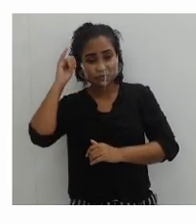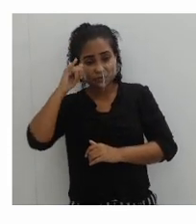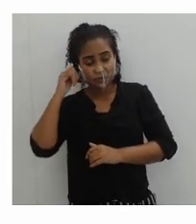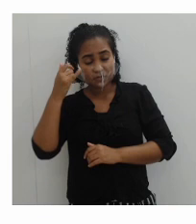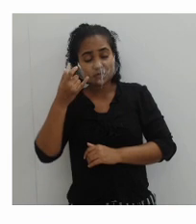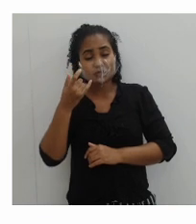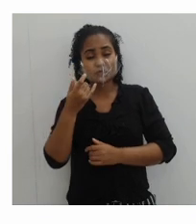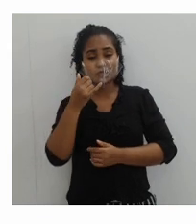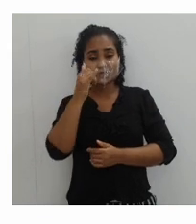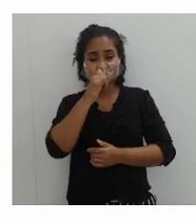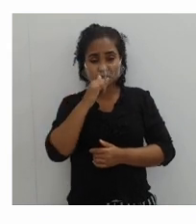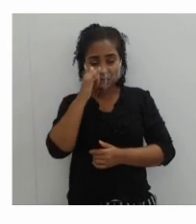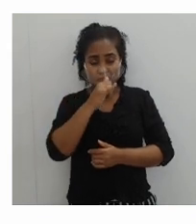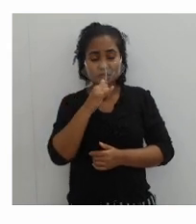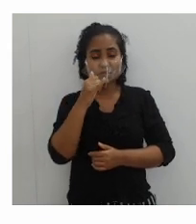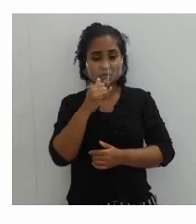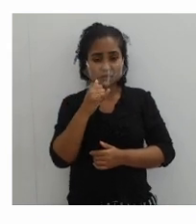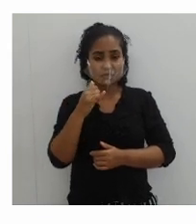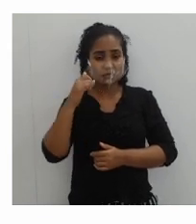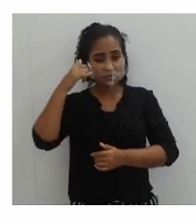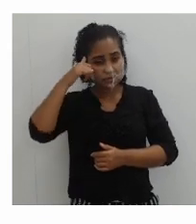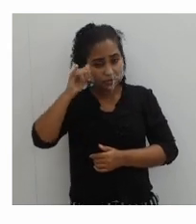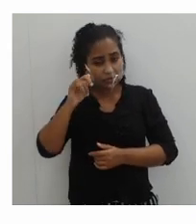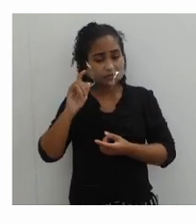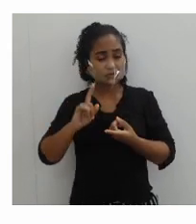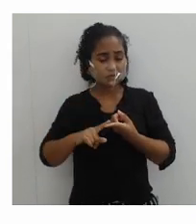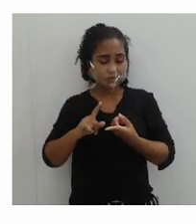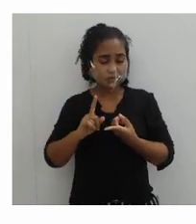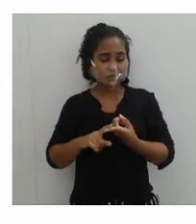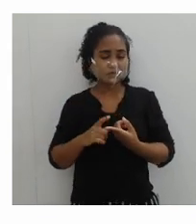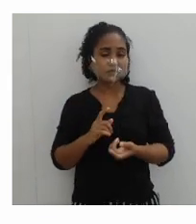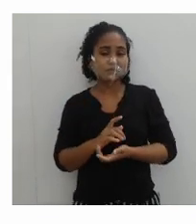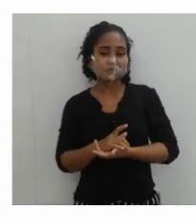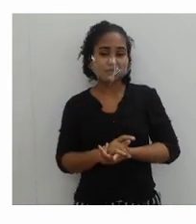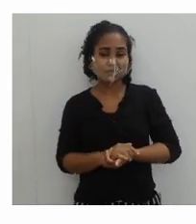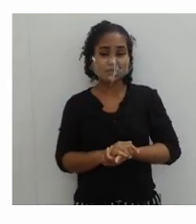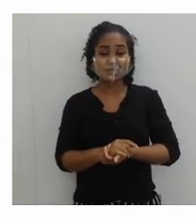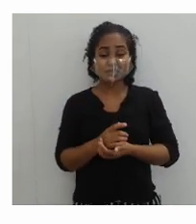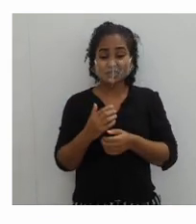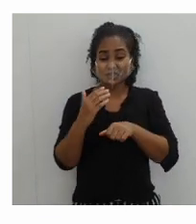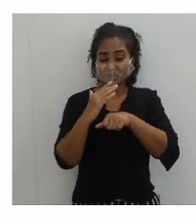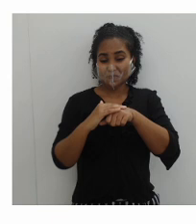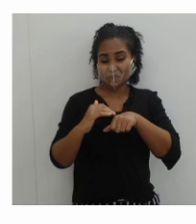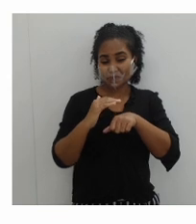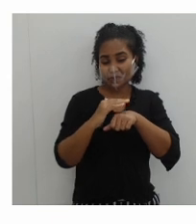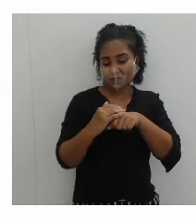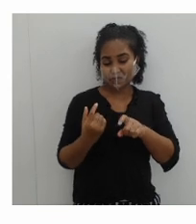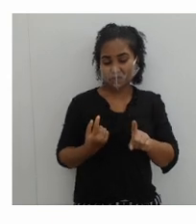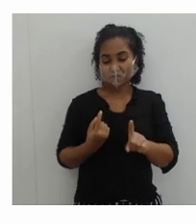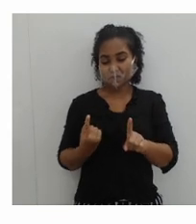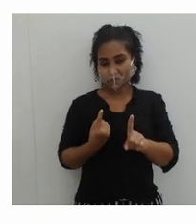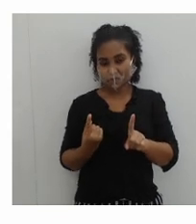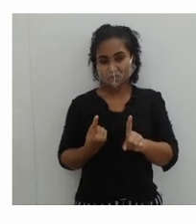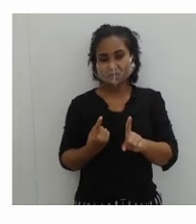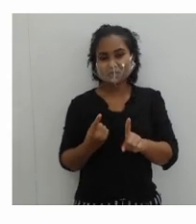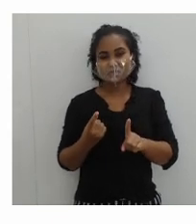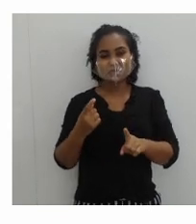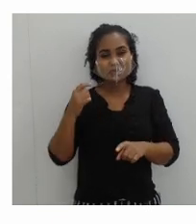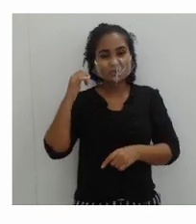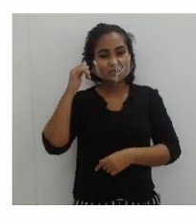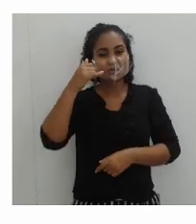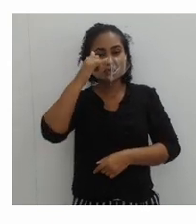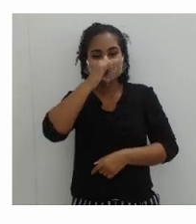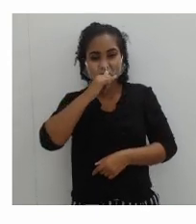é conhecida como solitária. Então, a solitária, a teníase, e aquele verme por dentro é o verme do porco, é o verme